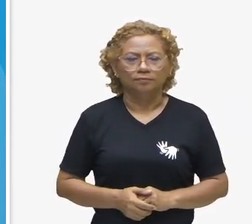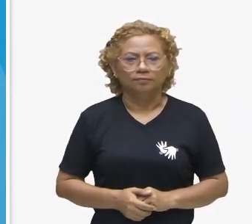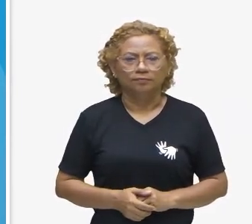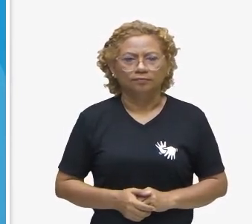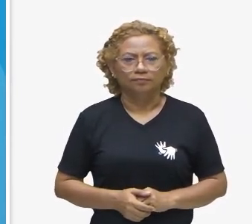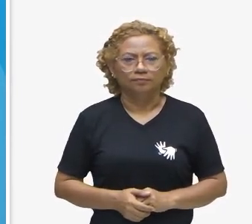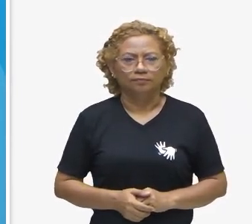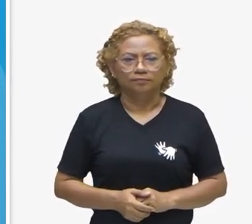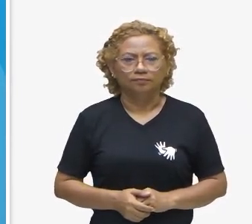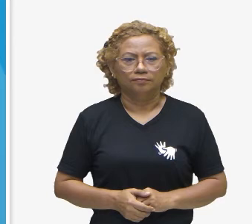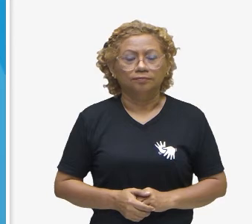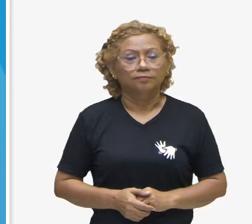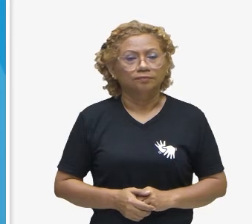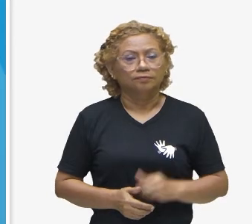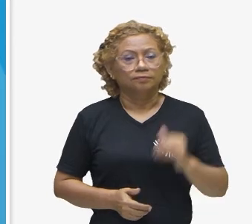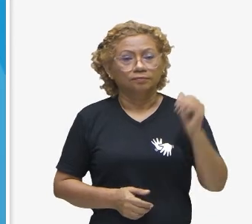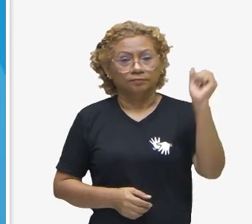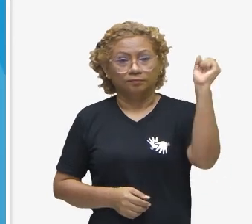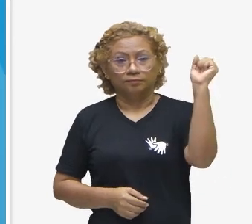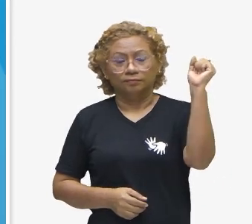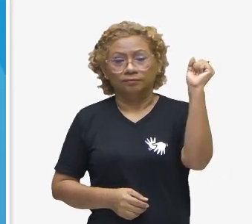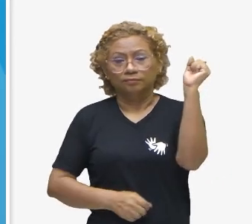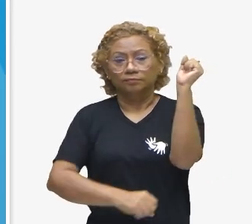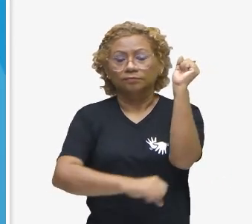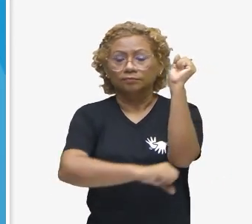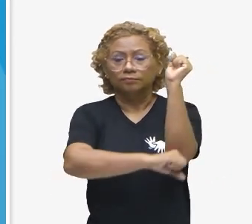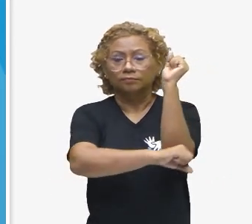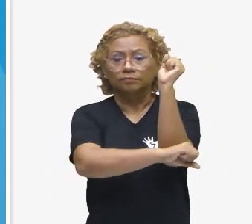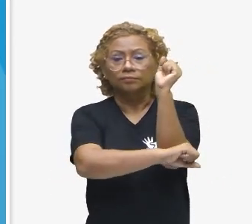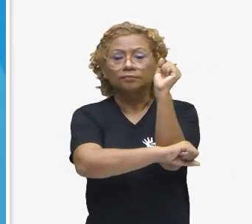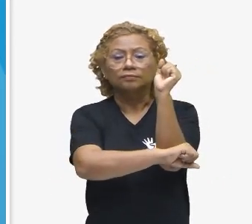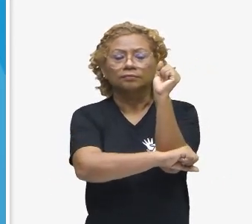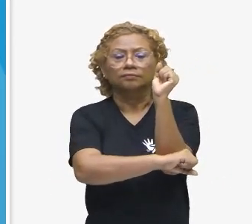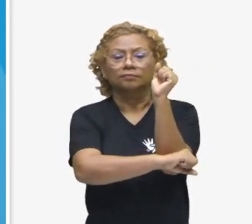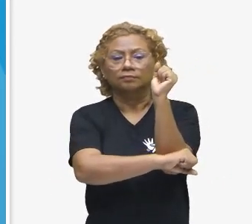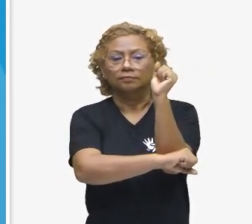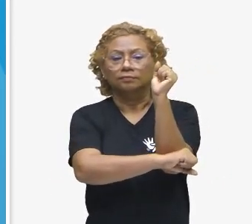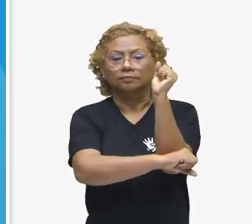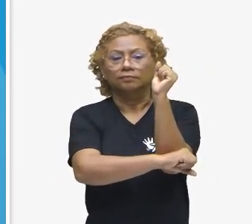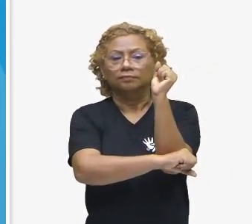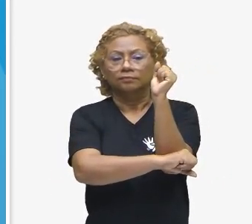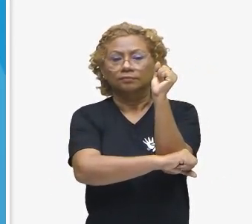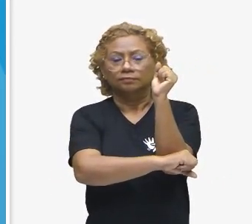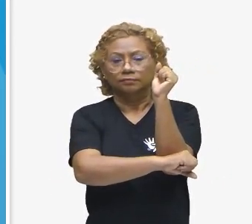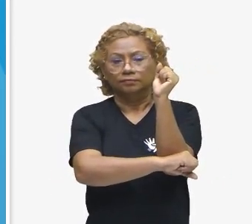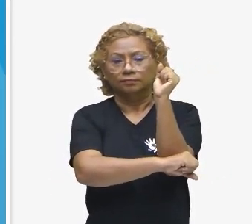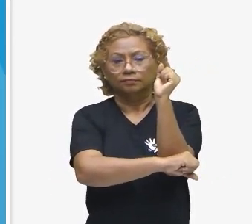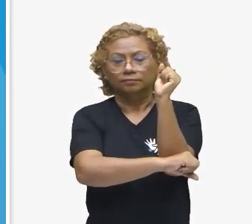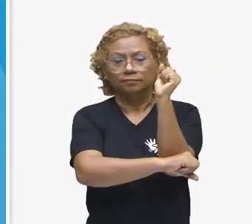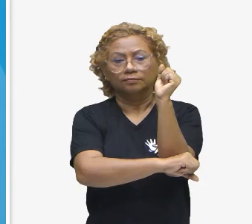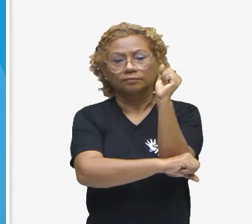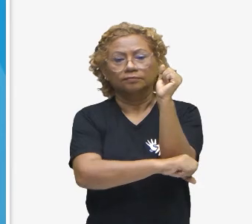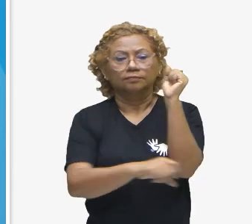de 3x. Vejam que se a gente for atribuir os valores